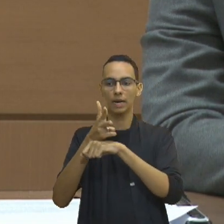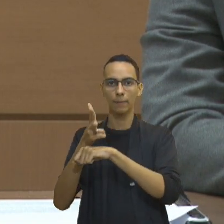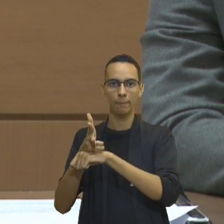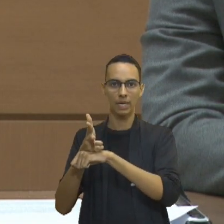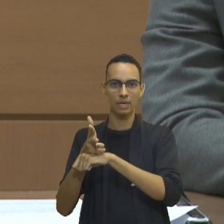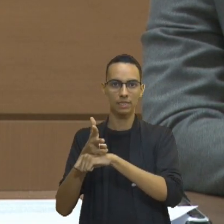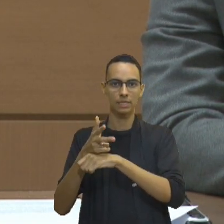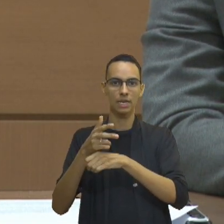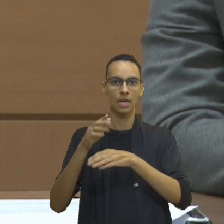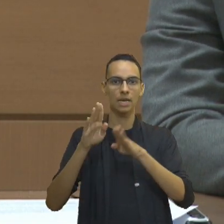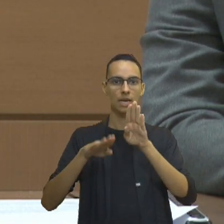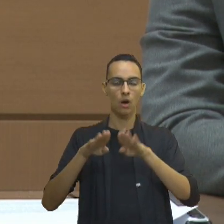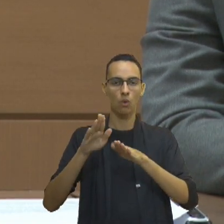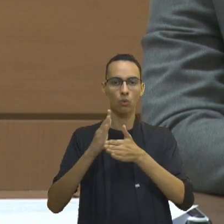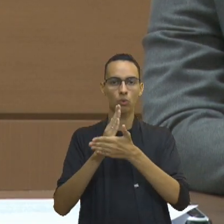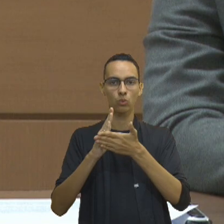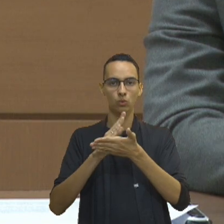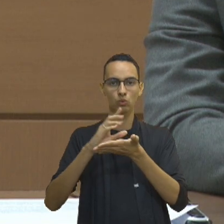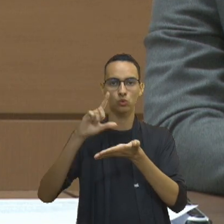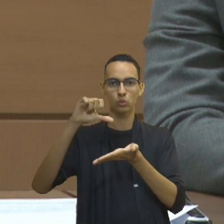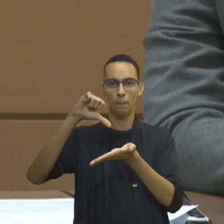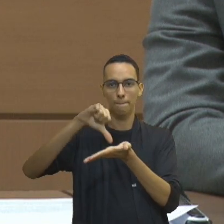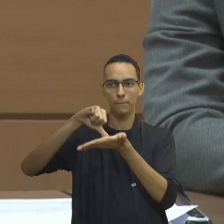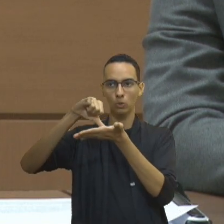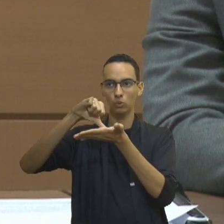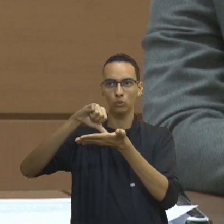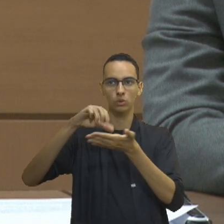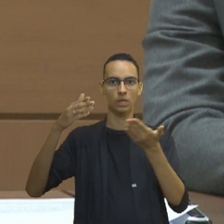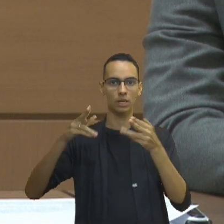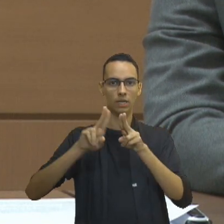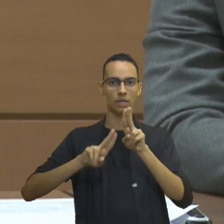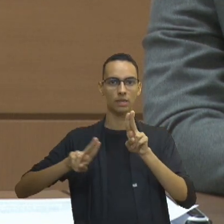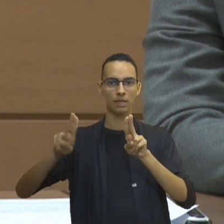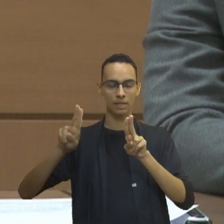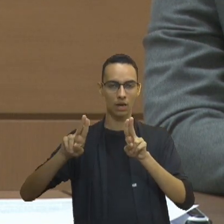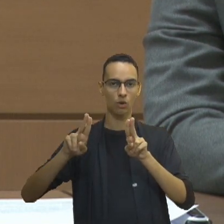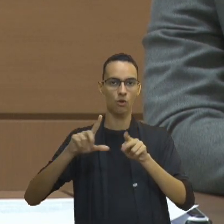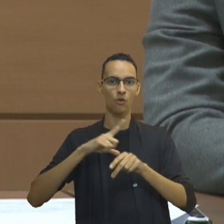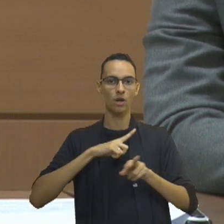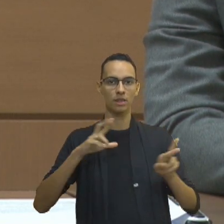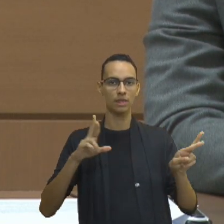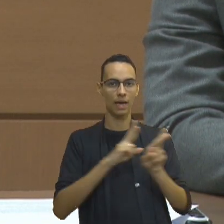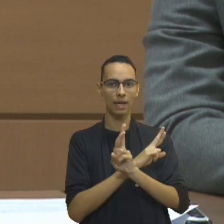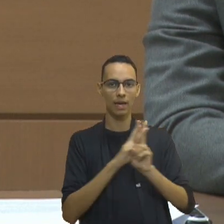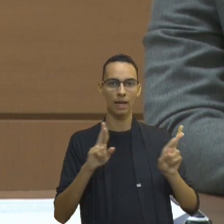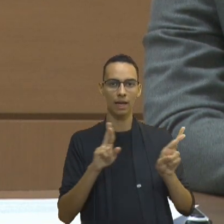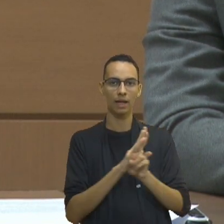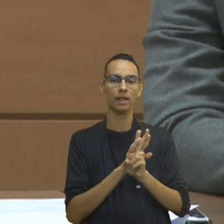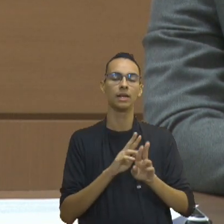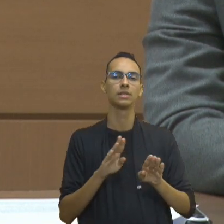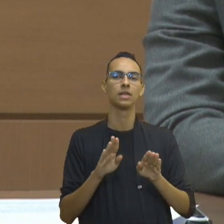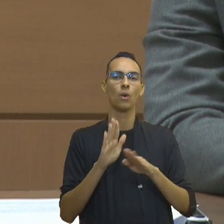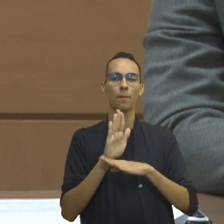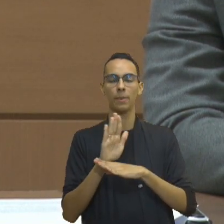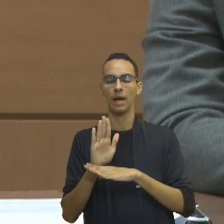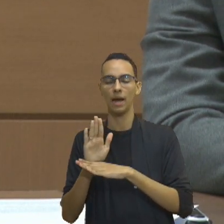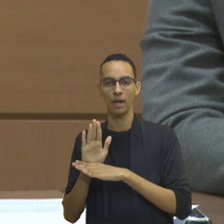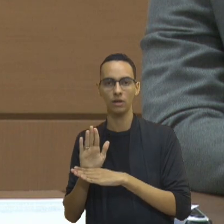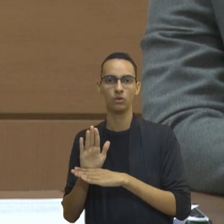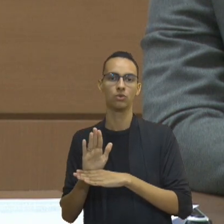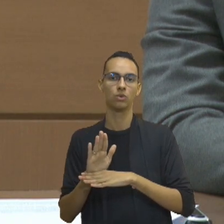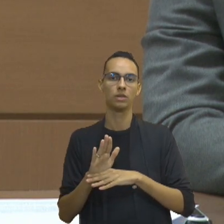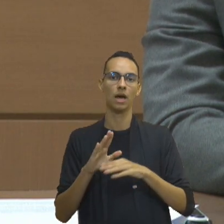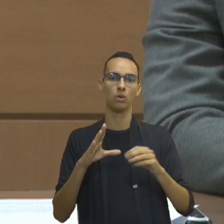vigilância, mantendo contato direto com as equipes via rádio ou WhatsApp, notificando movimentações